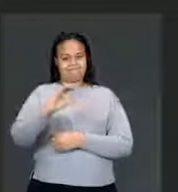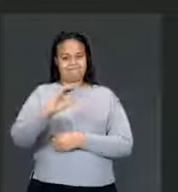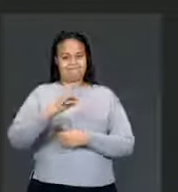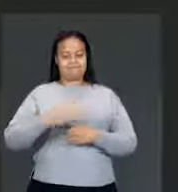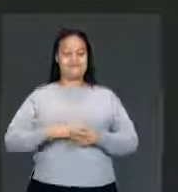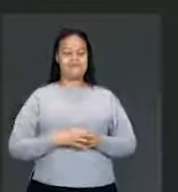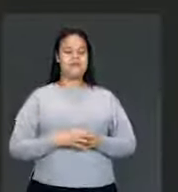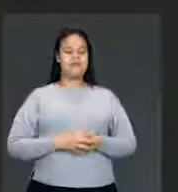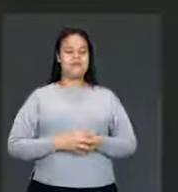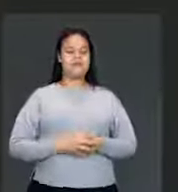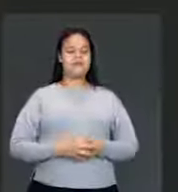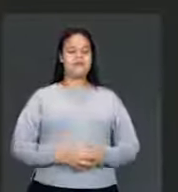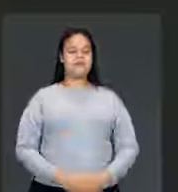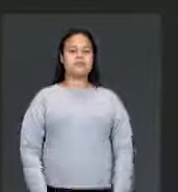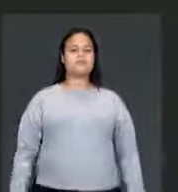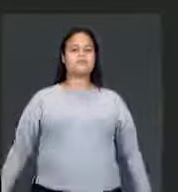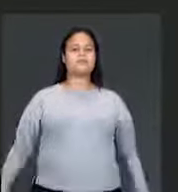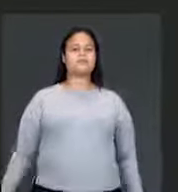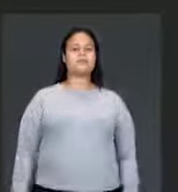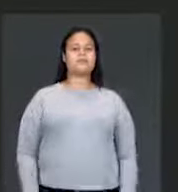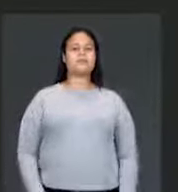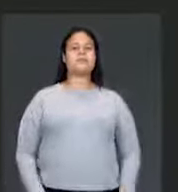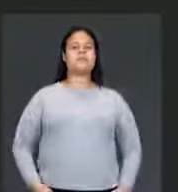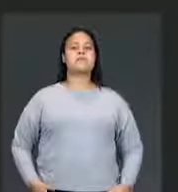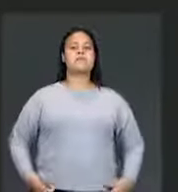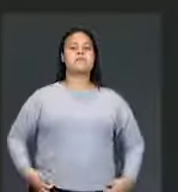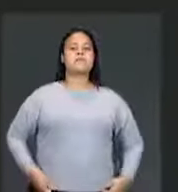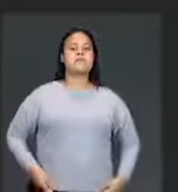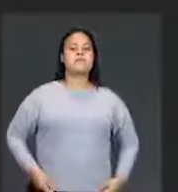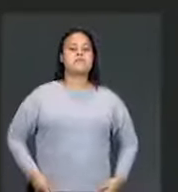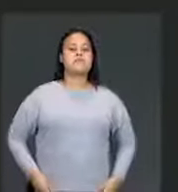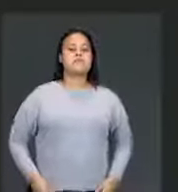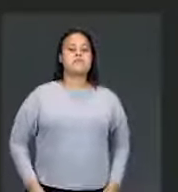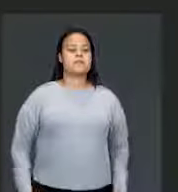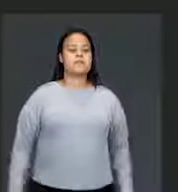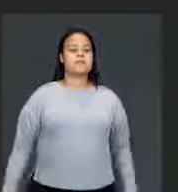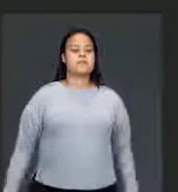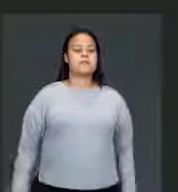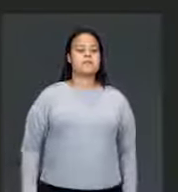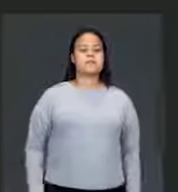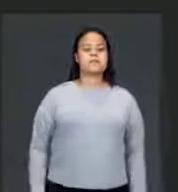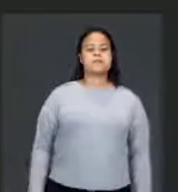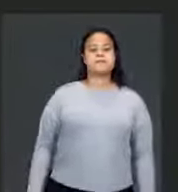Voltei, gente, desculpa. Tem problema, vamos repetir.